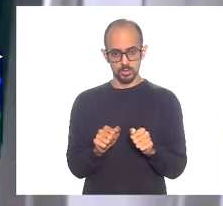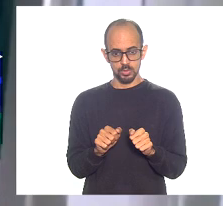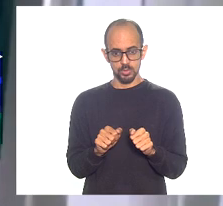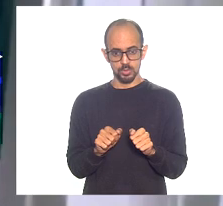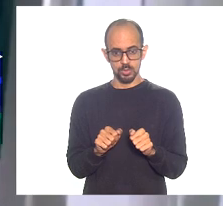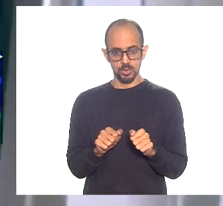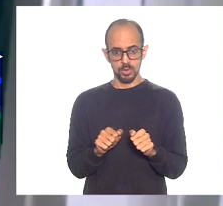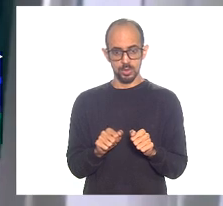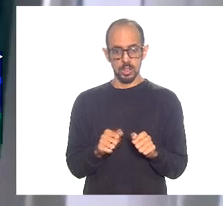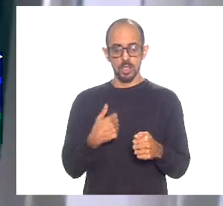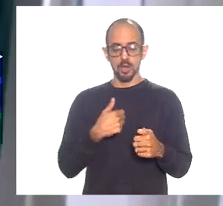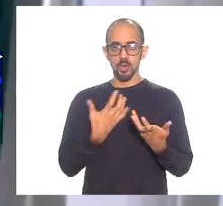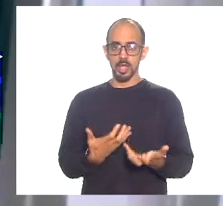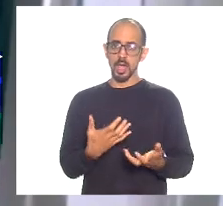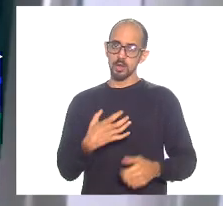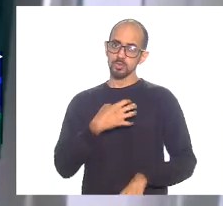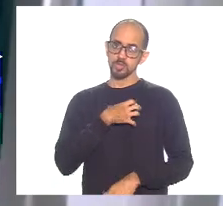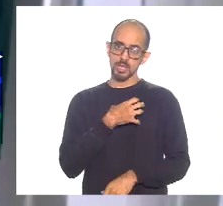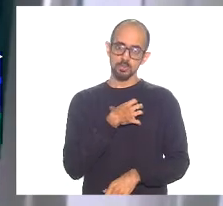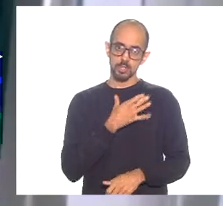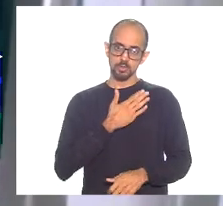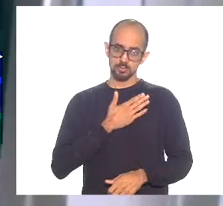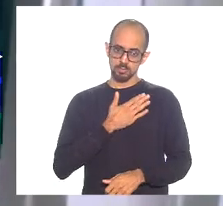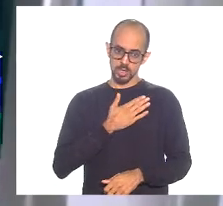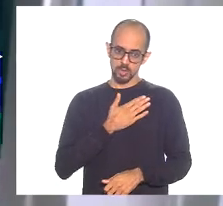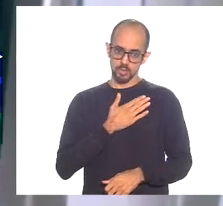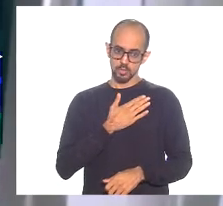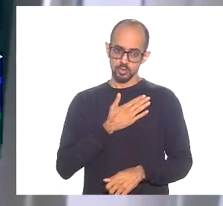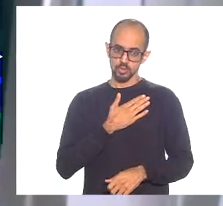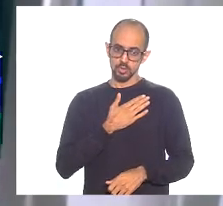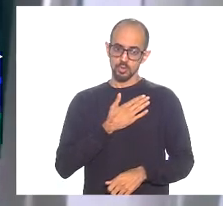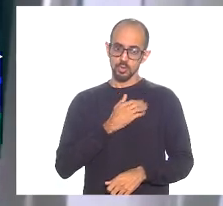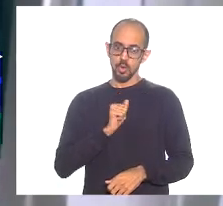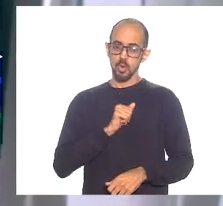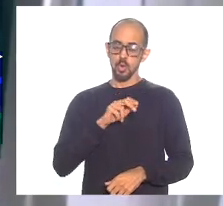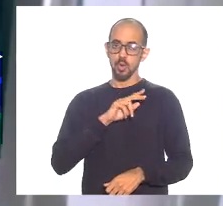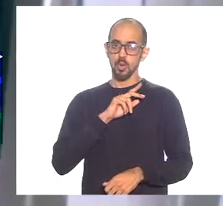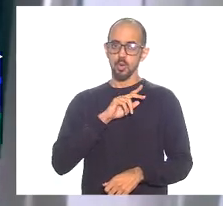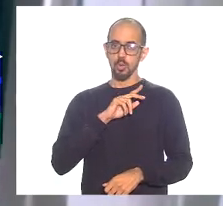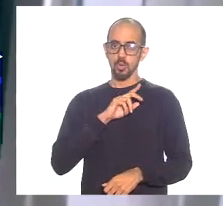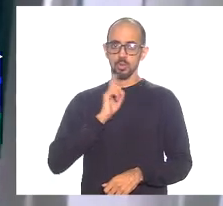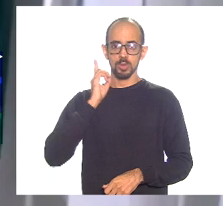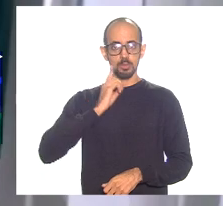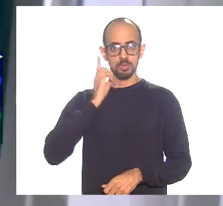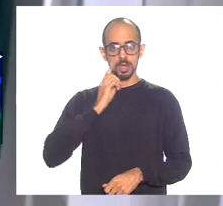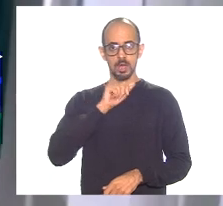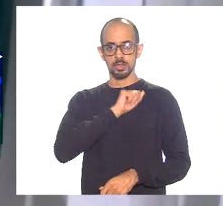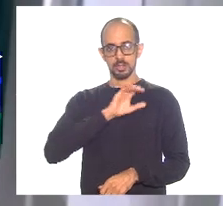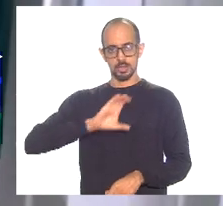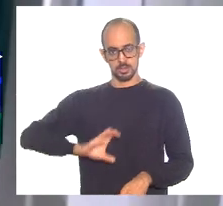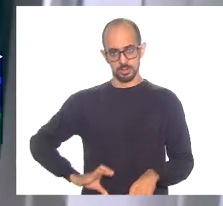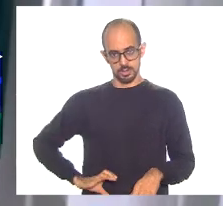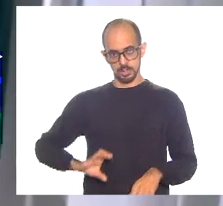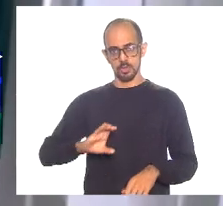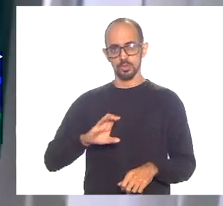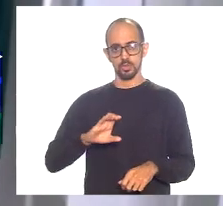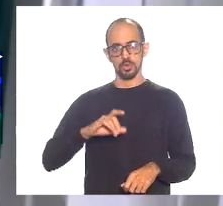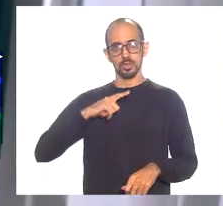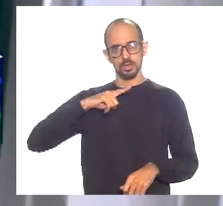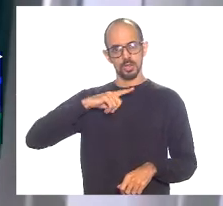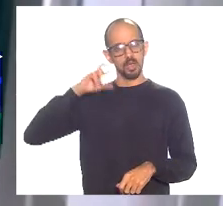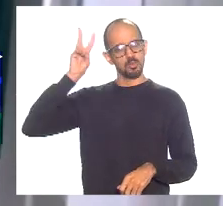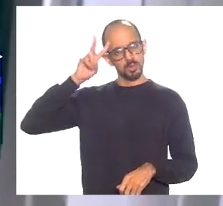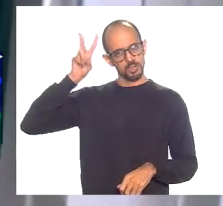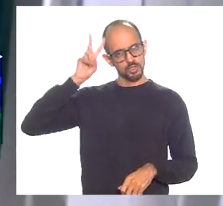a 30 segundos eu quero me solidarizar com o o afilhado não é deputado André Ceciliano tem